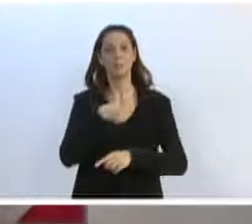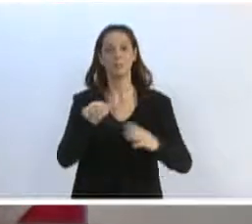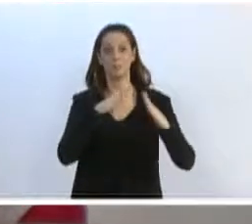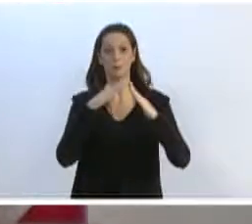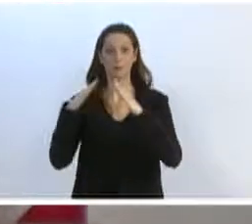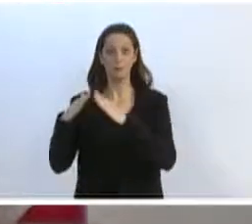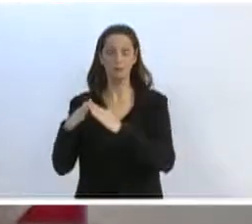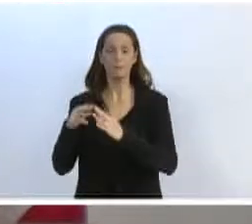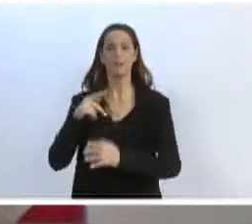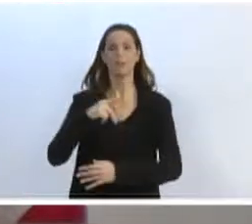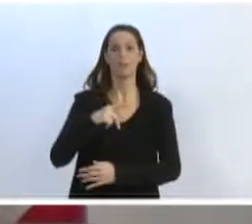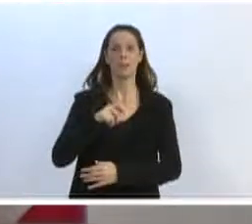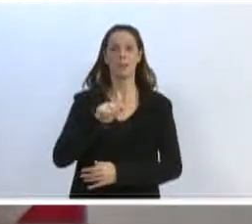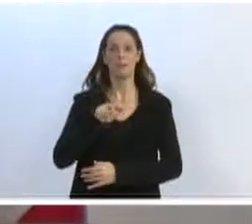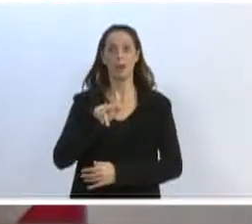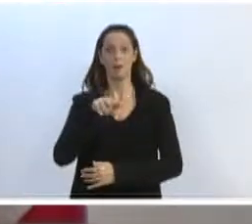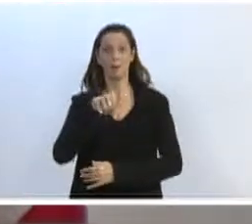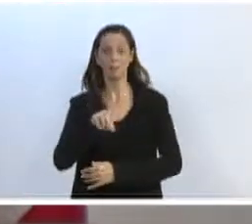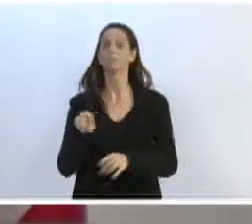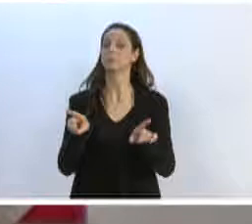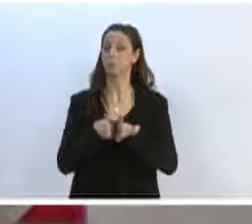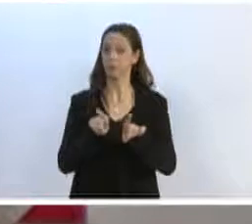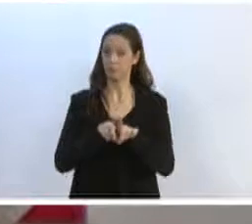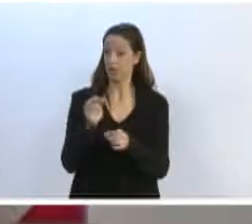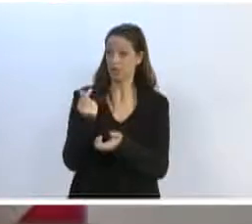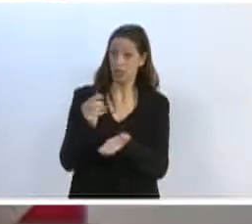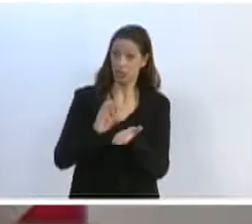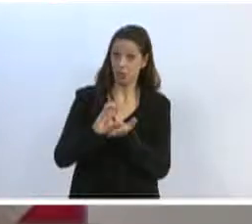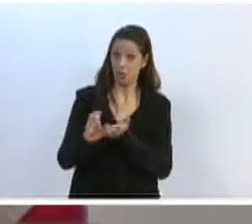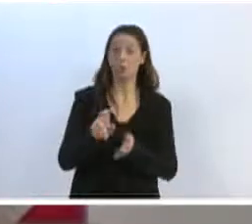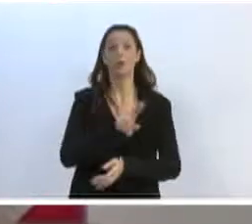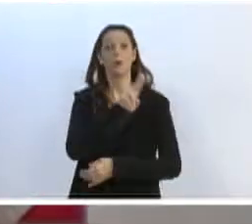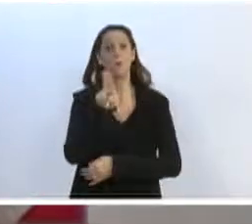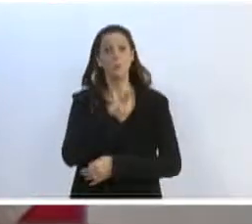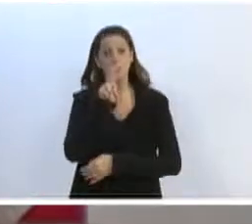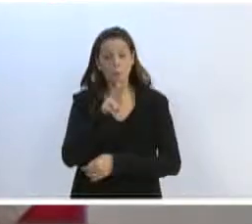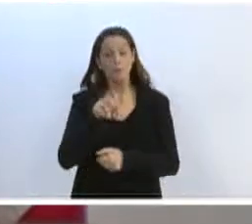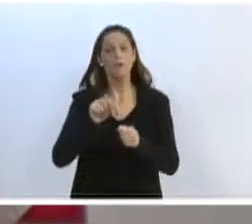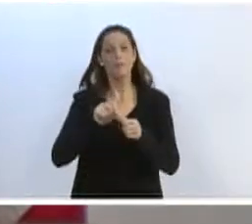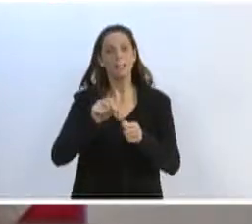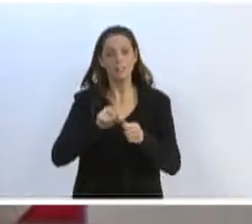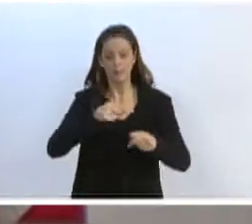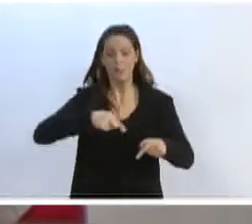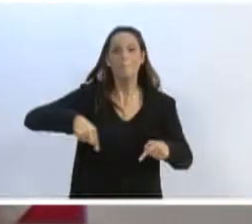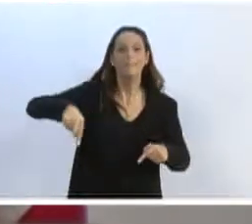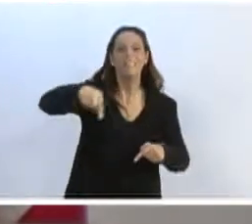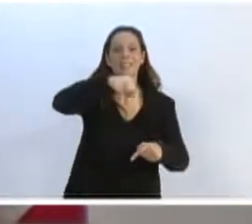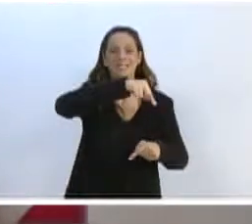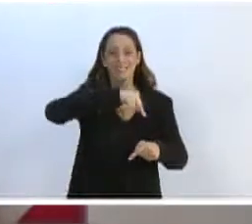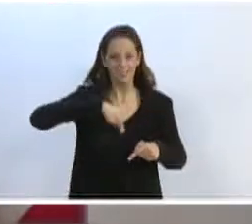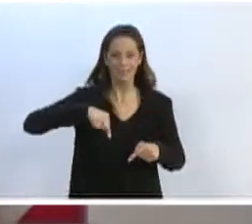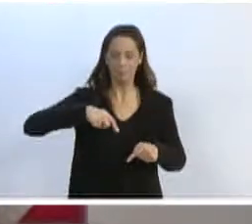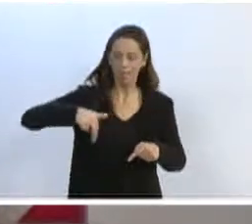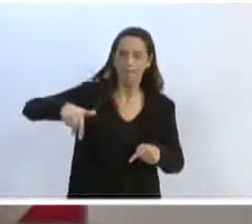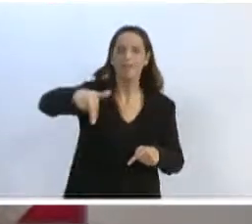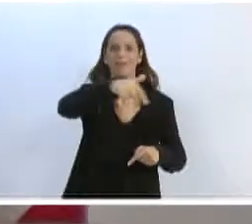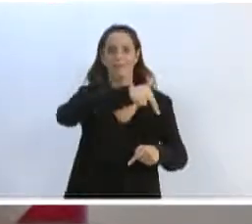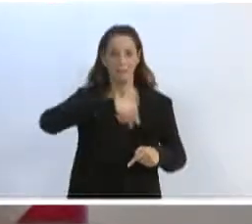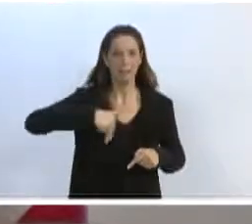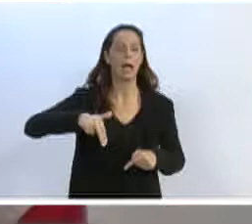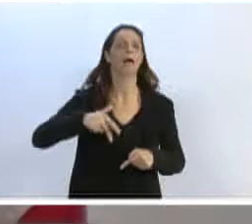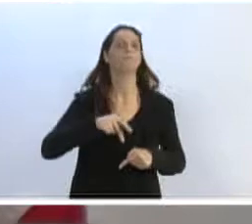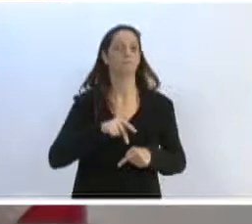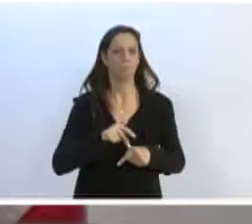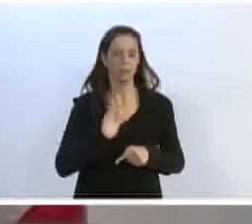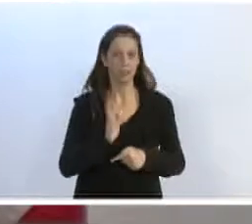pausini o filho também utilizou o recurso para que o som de uma pista de caminhada para toda a comunidade frei está em andamento na pista também é